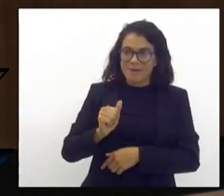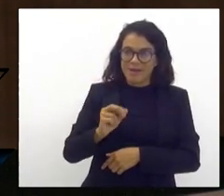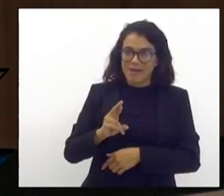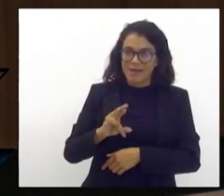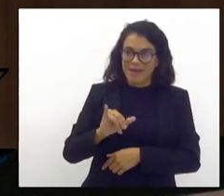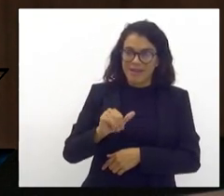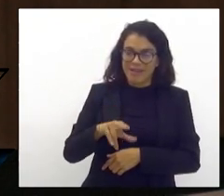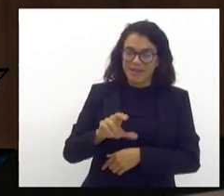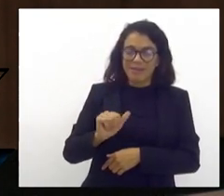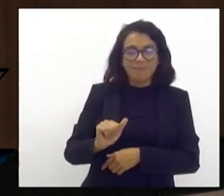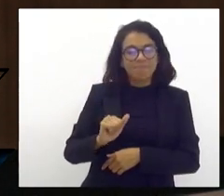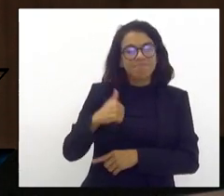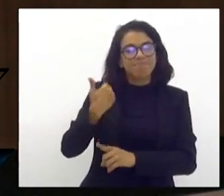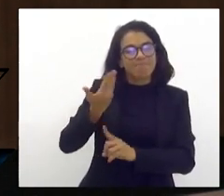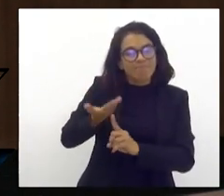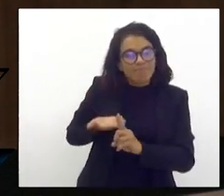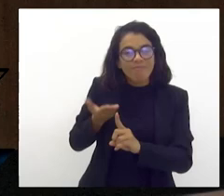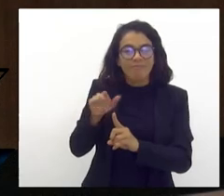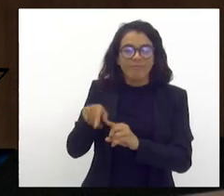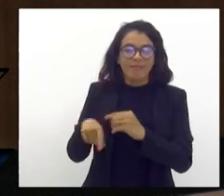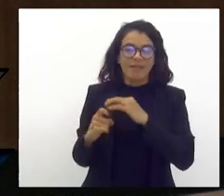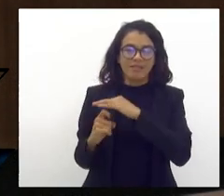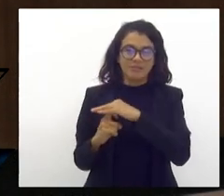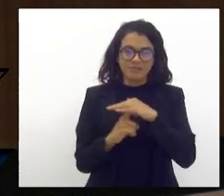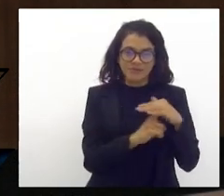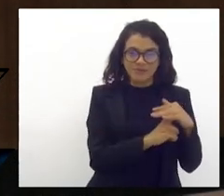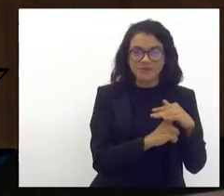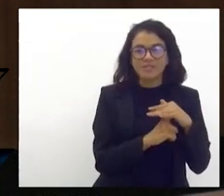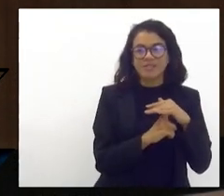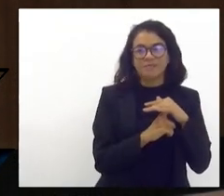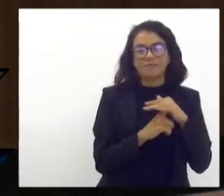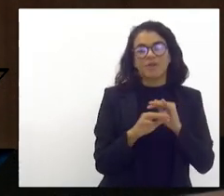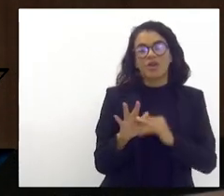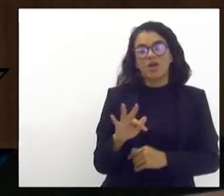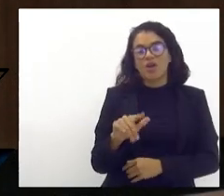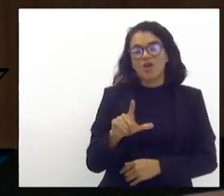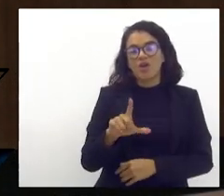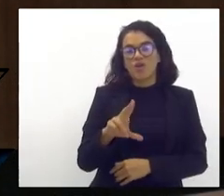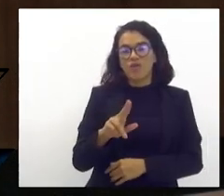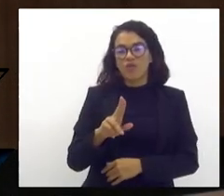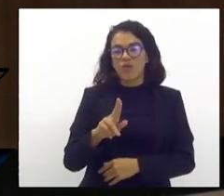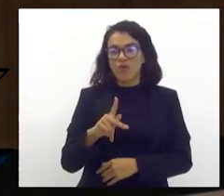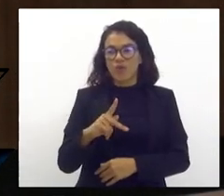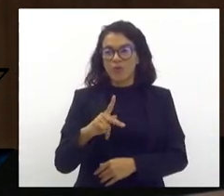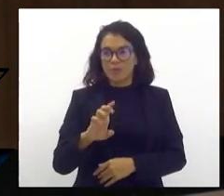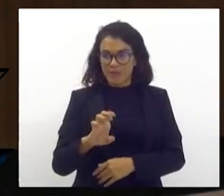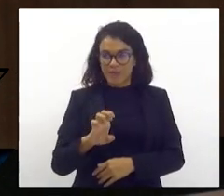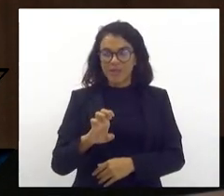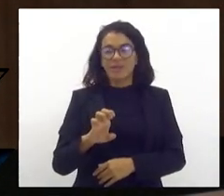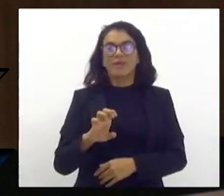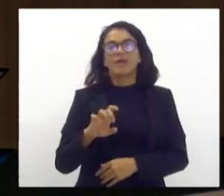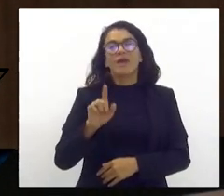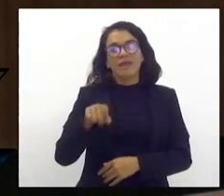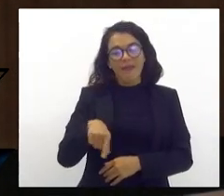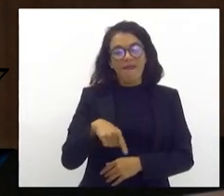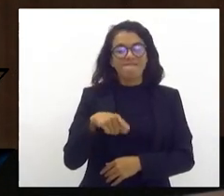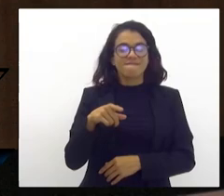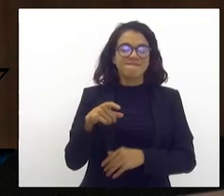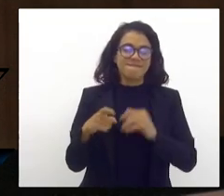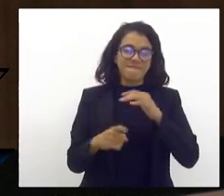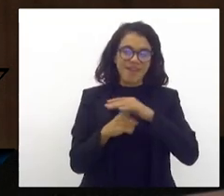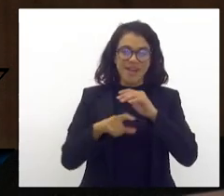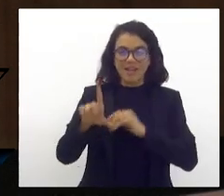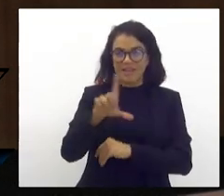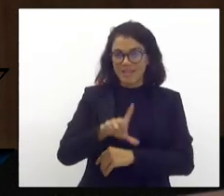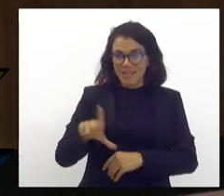jus e reconhecimento às feiras, a Feira FLUP, a feira literária periférica da favela,